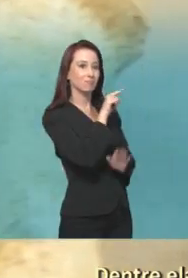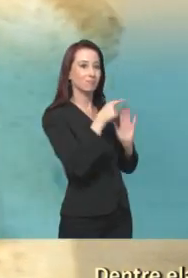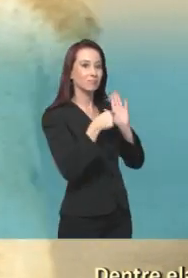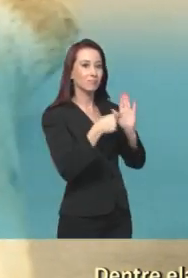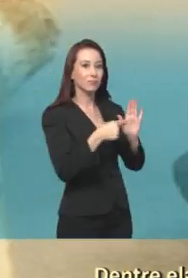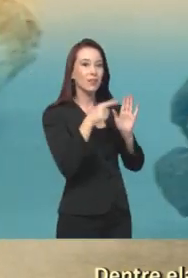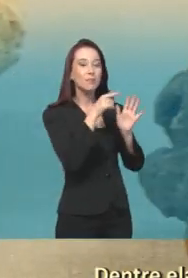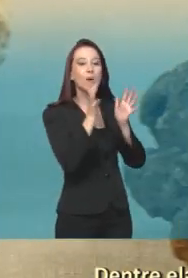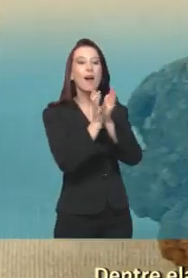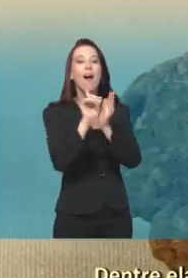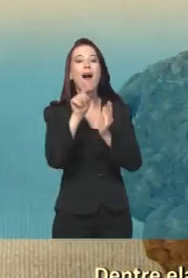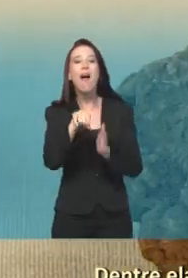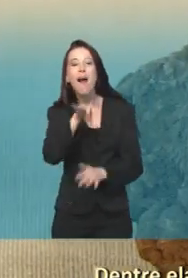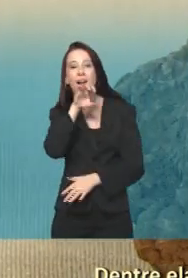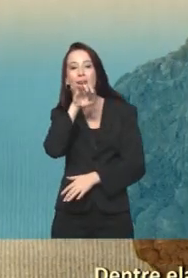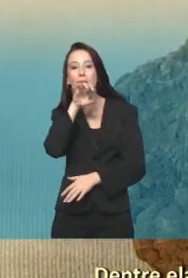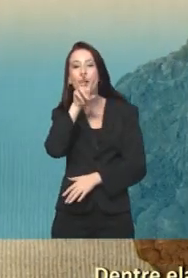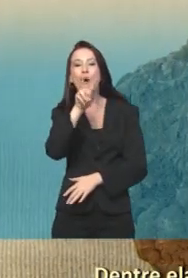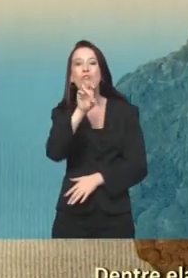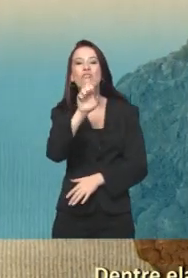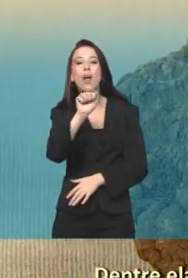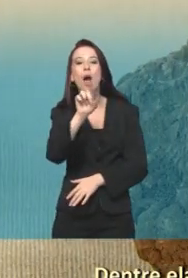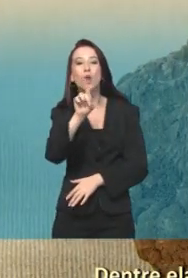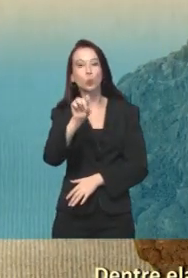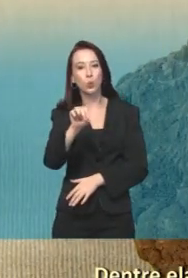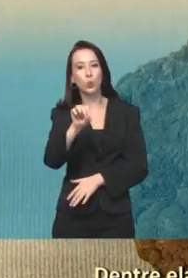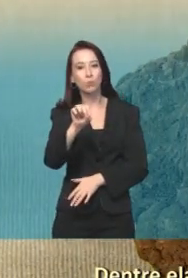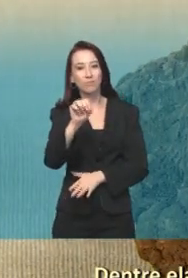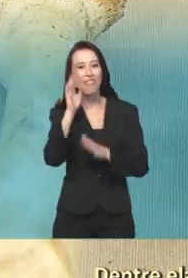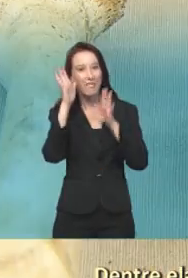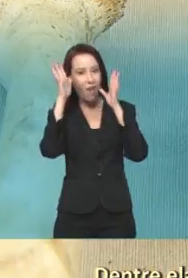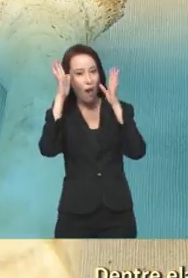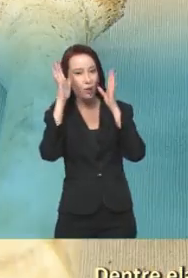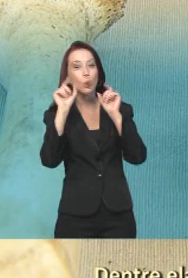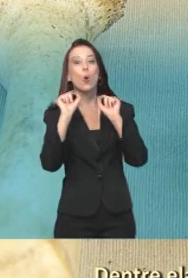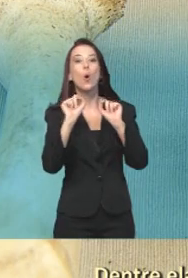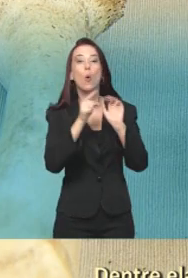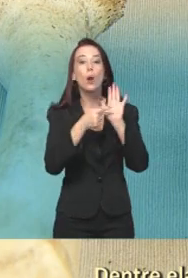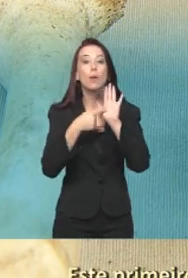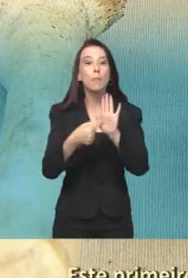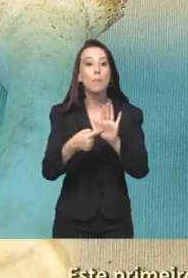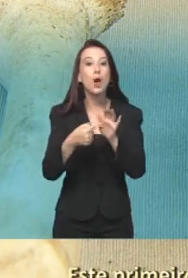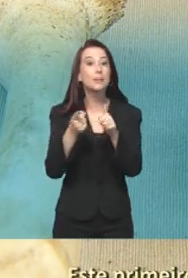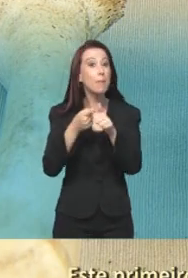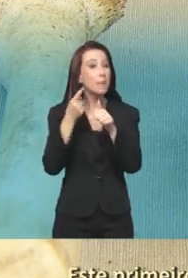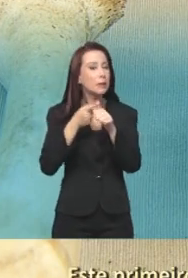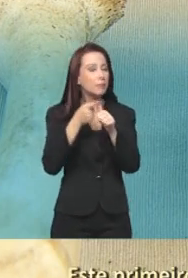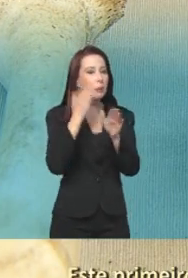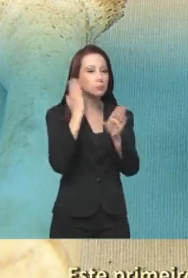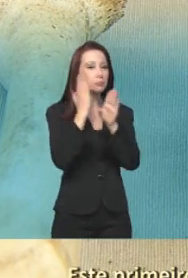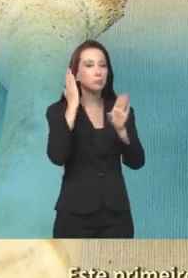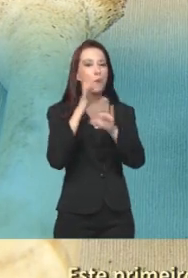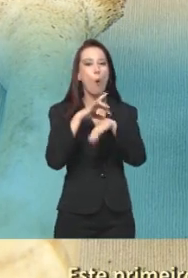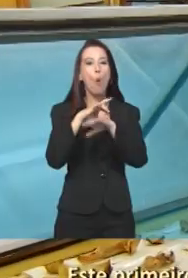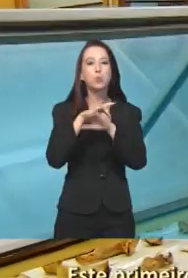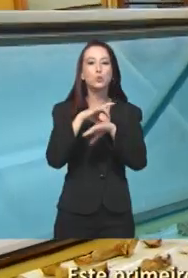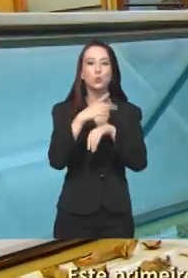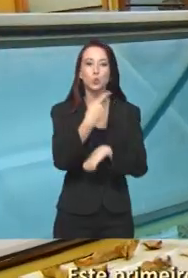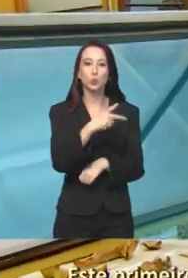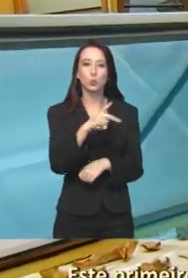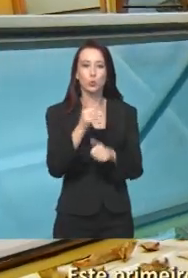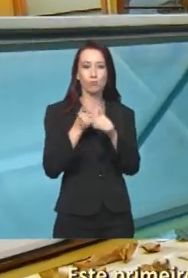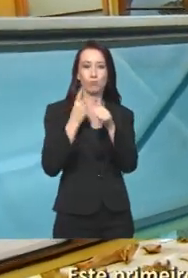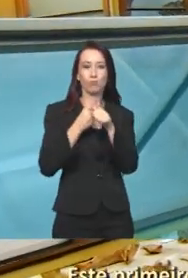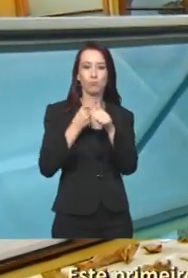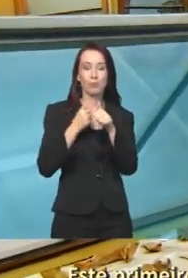this particular fossil. It's a deer. This here is, so to